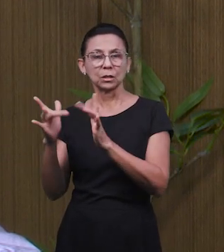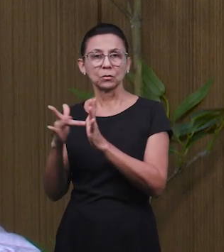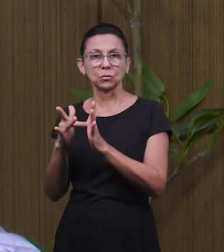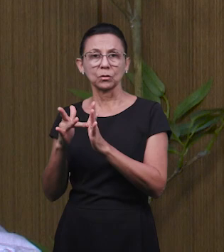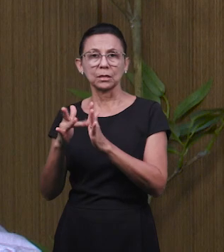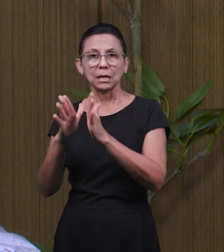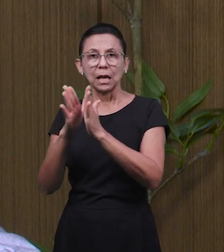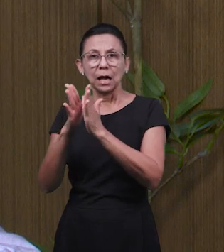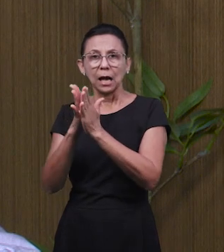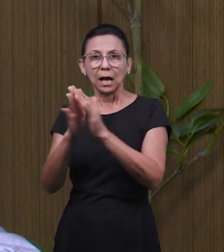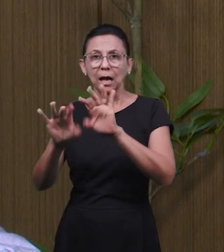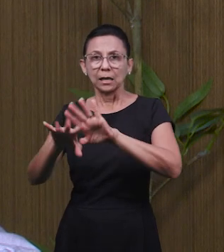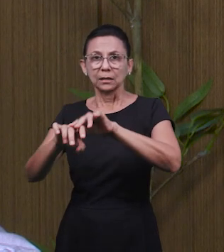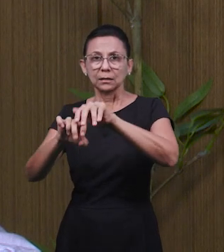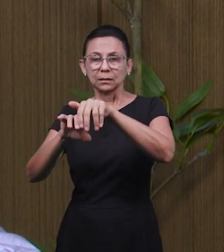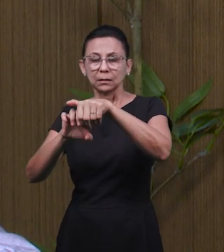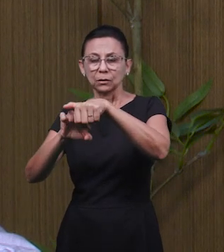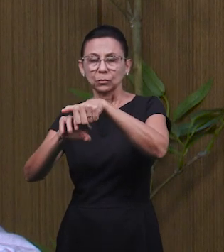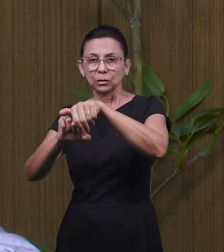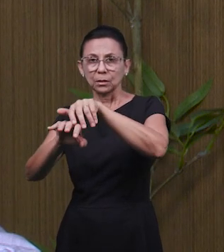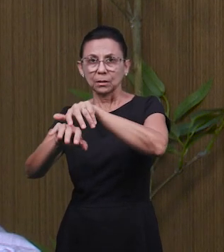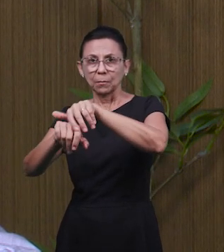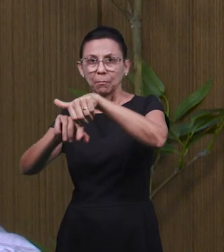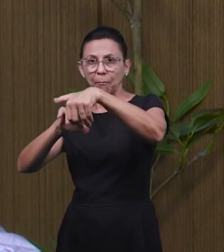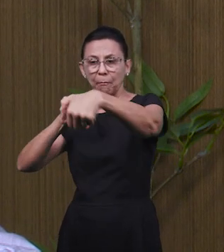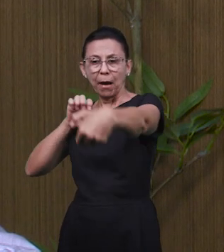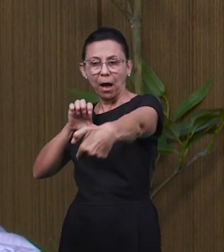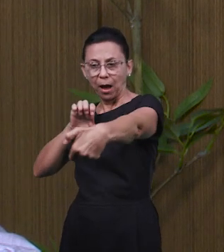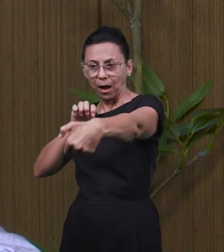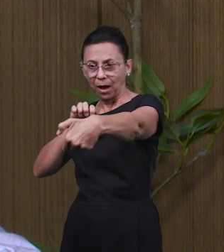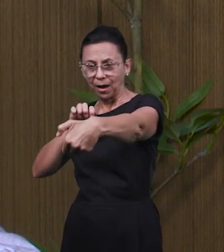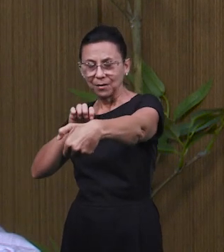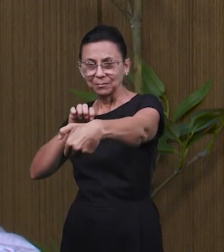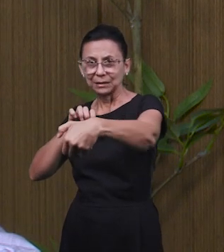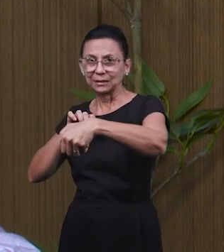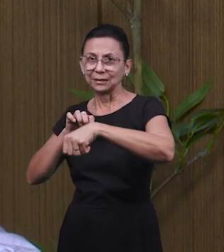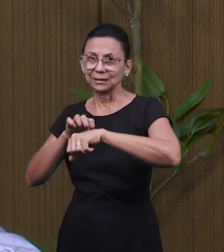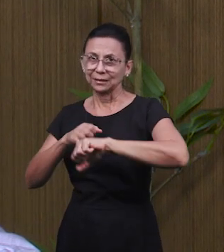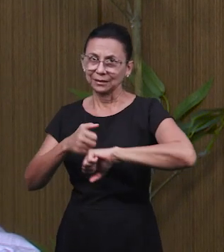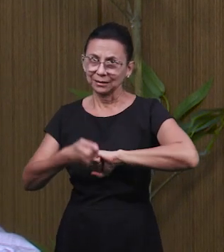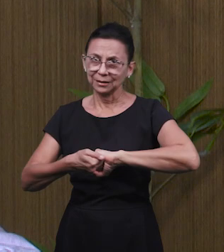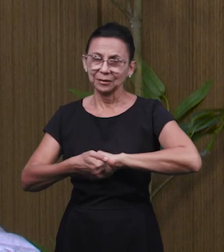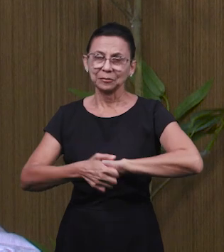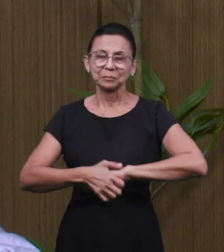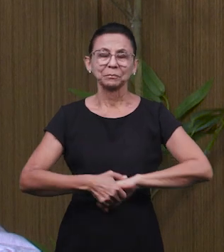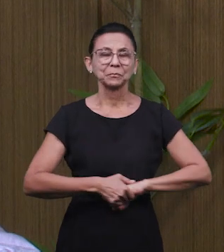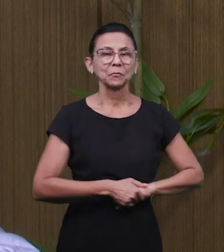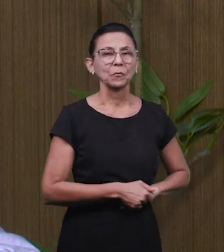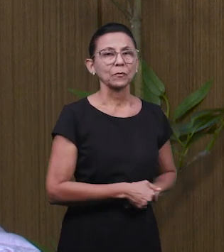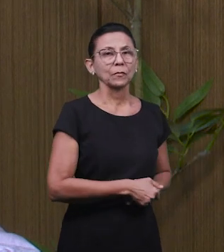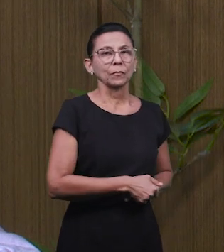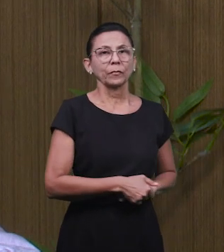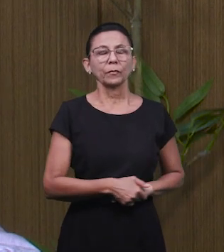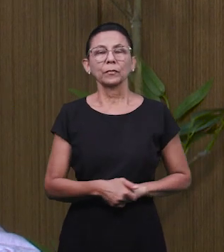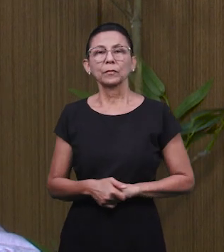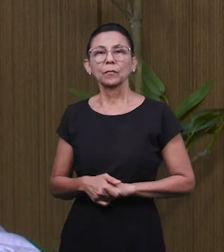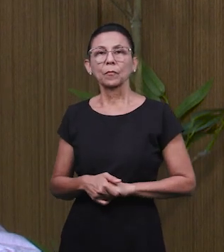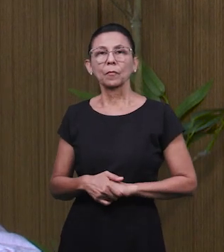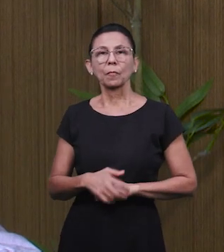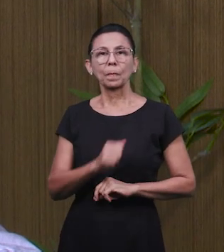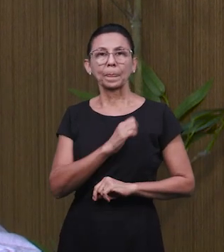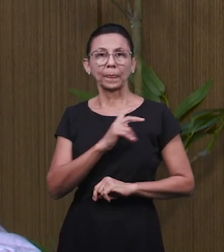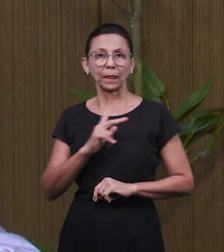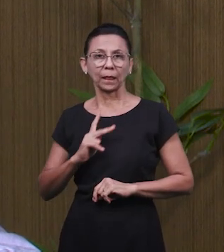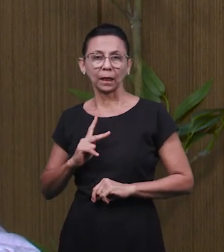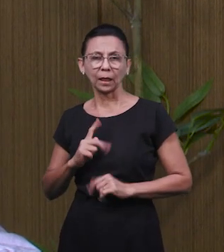nós falamos que os apóstolos perseveravam na doutrina e também na comunhão, na oração, mas na doutrina.